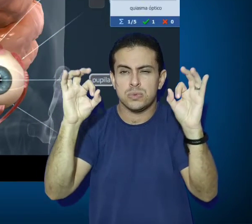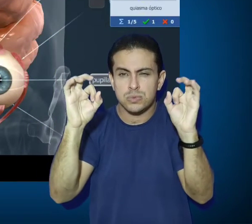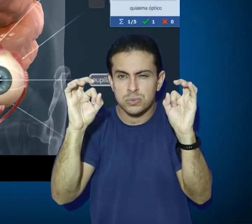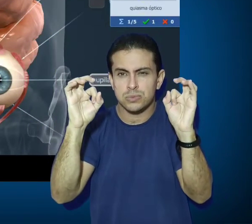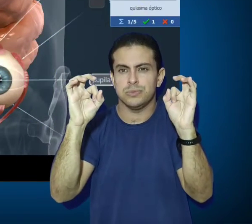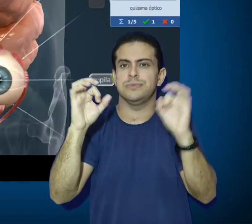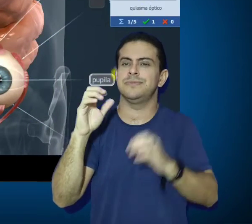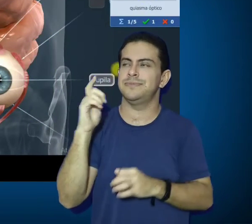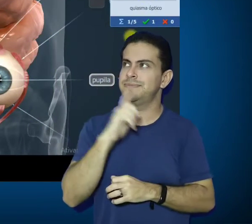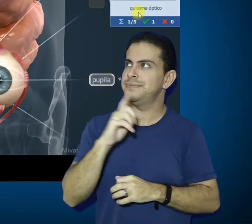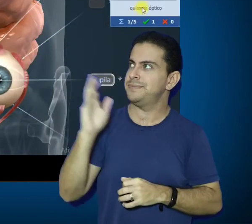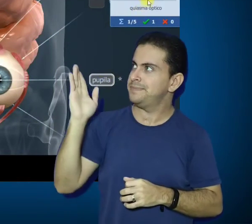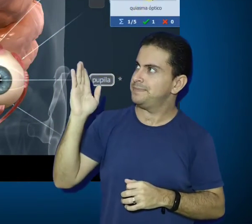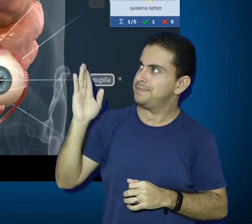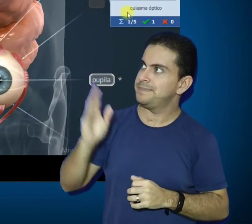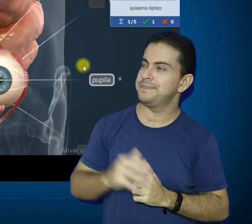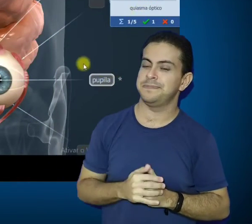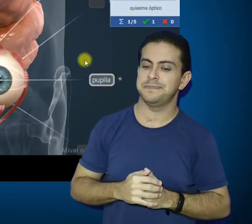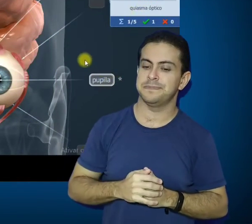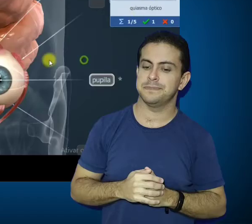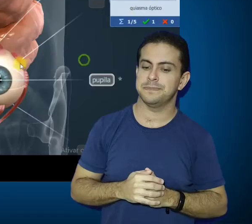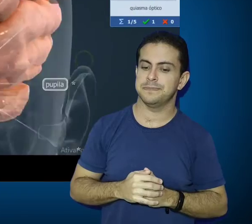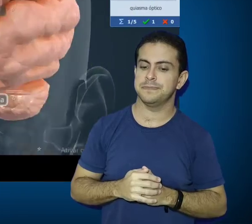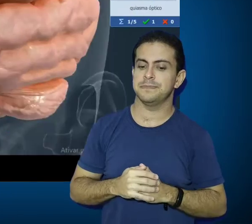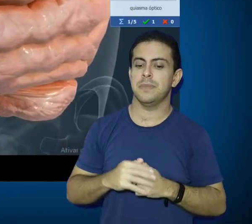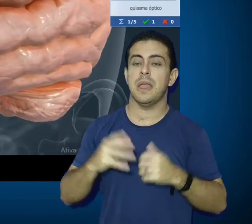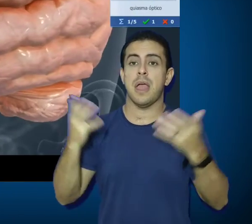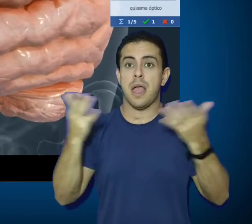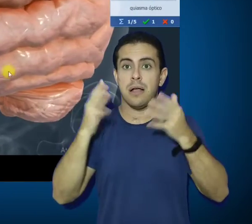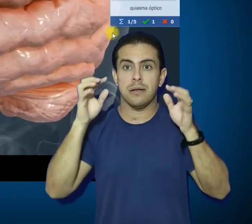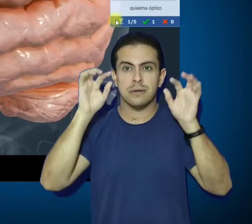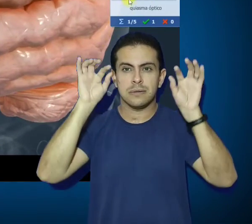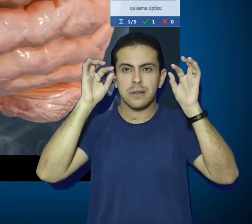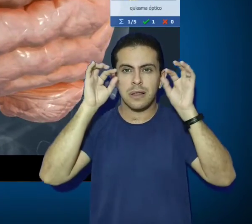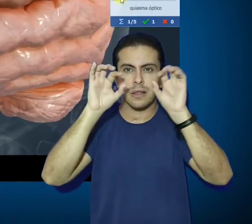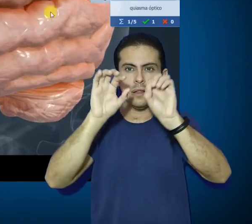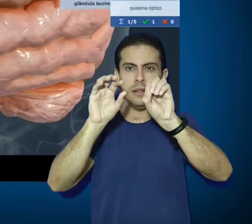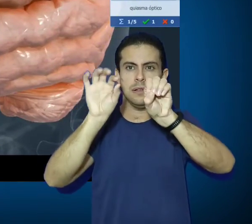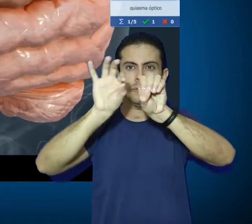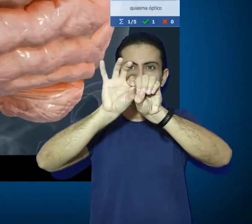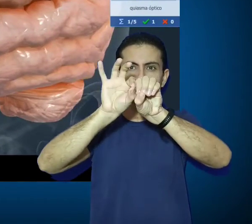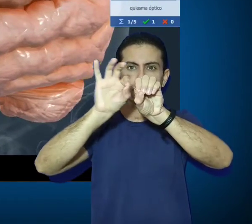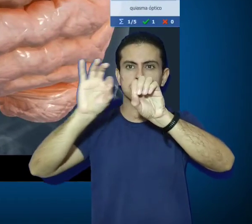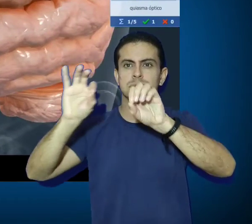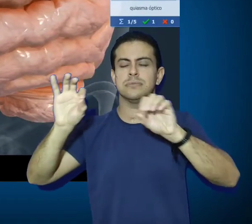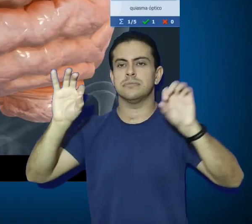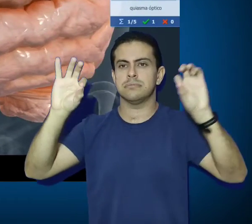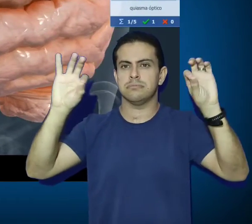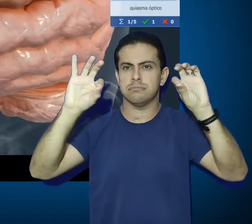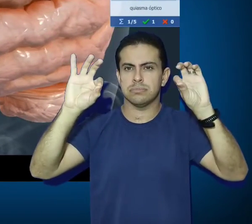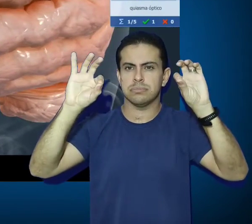contrai. Vamos agora para a glândula lacrimal. A glândula lacrimal,